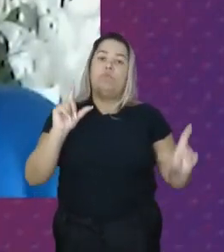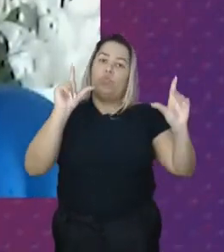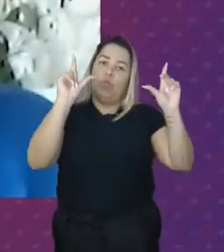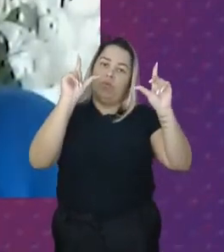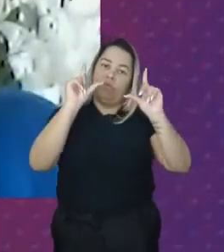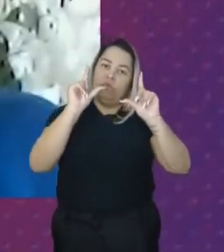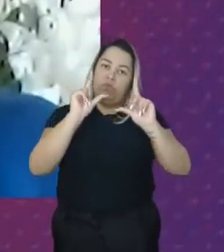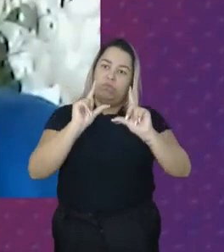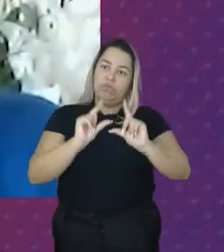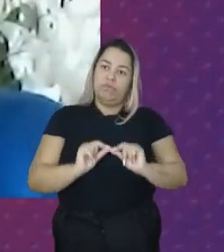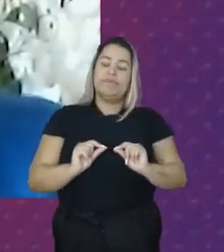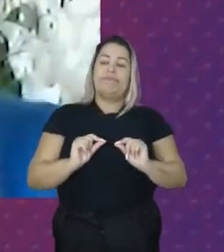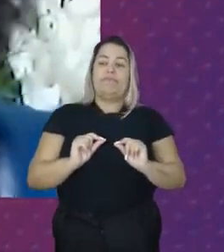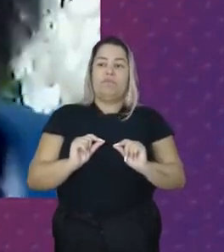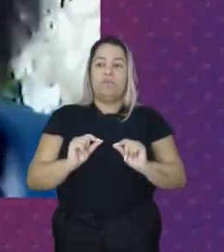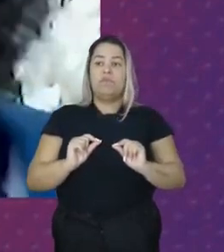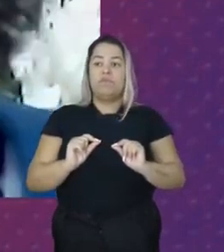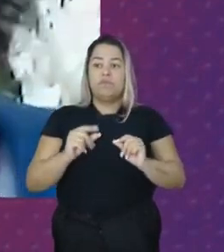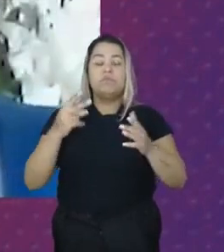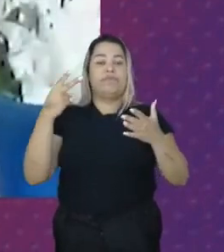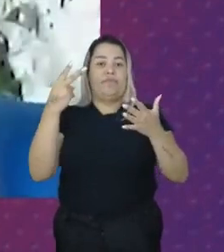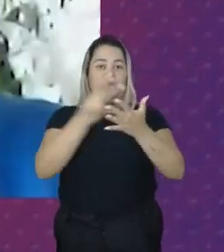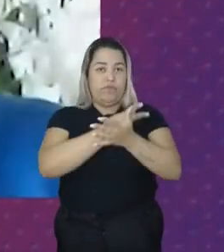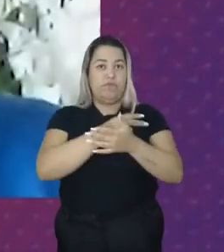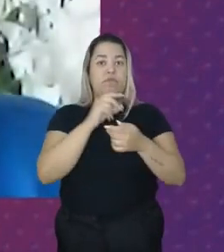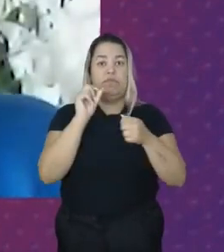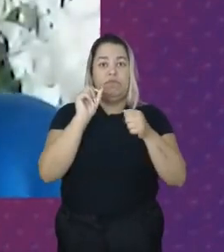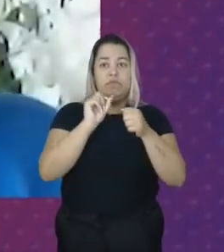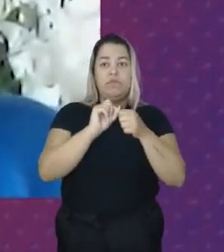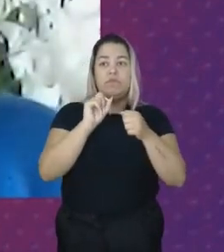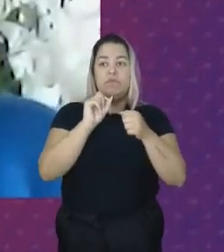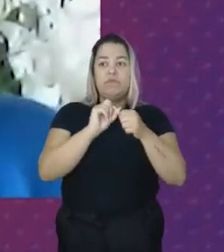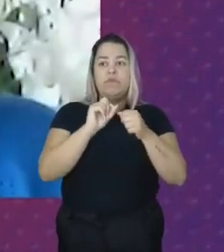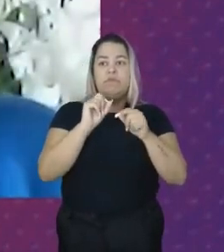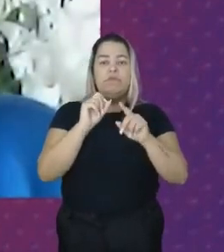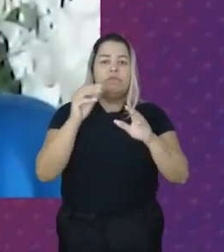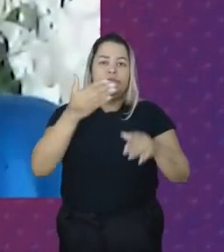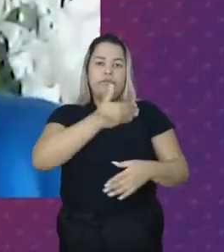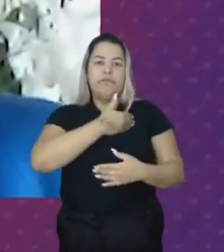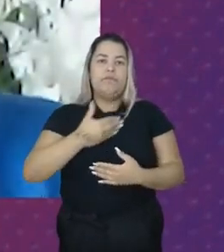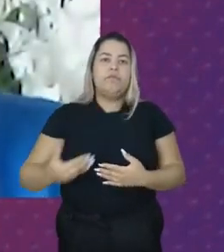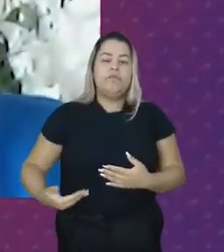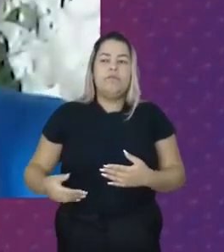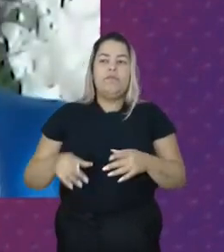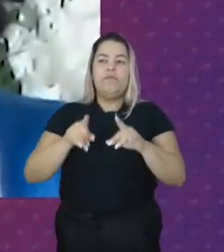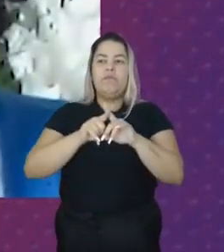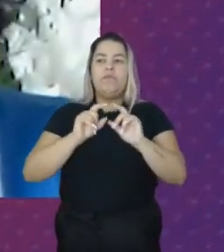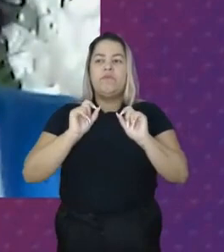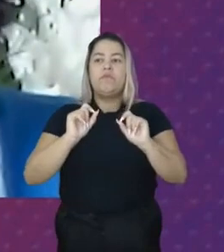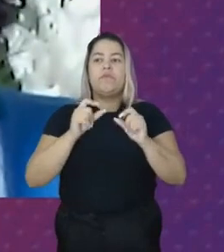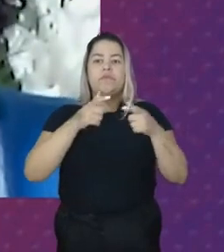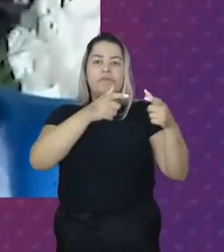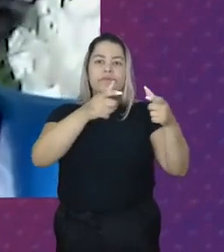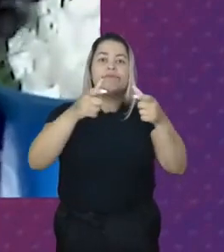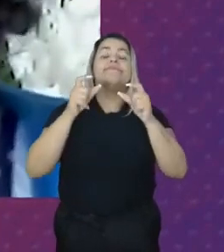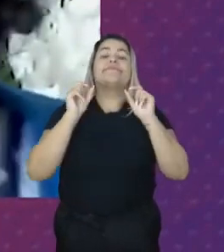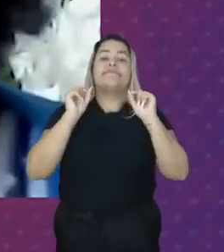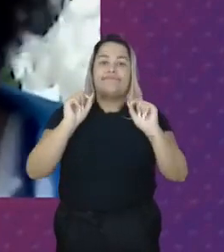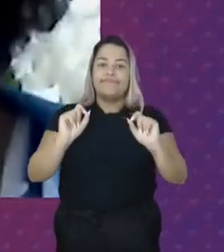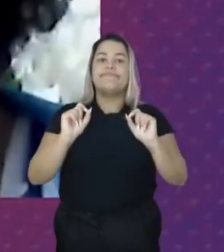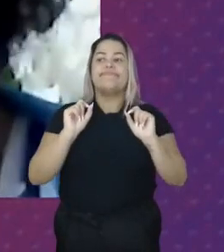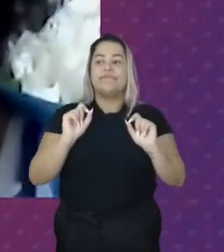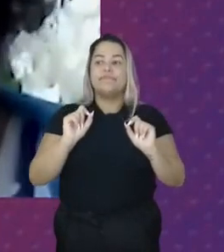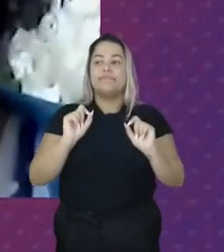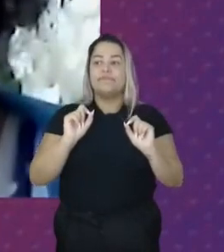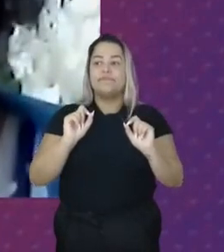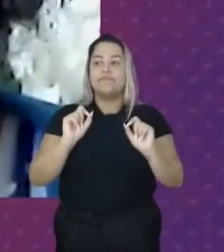reduzir os danos que foram feitos, né, nesse governo, né, onde ele